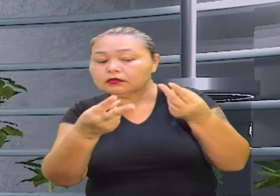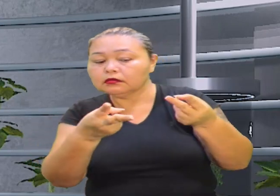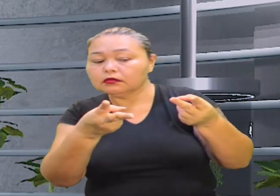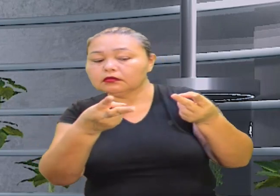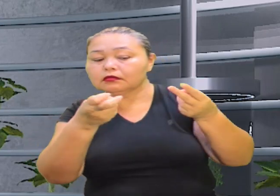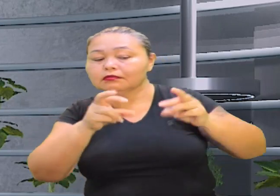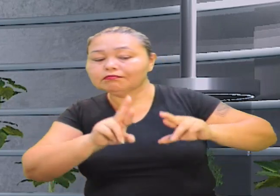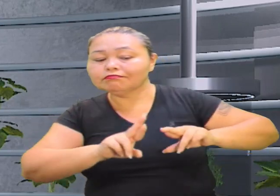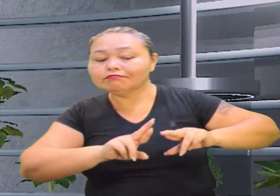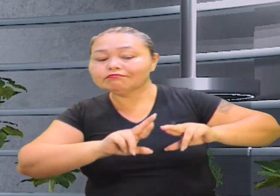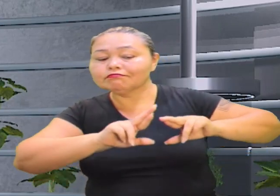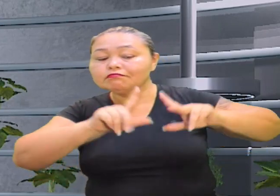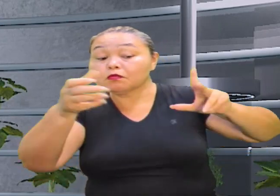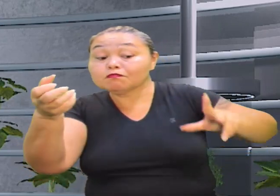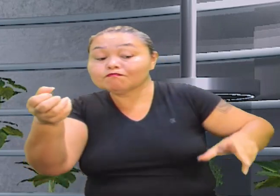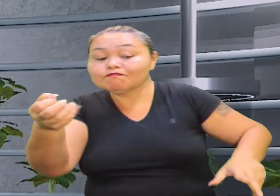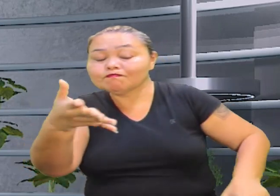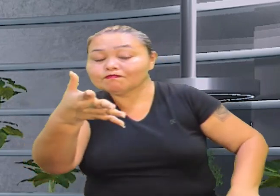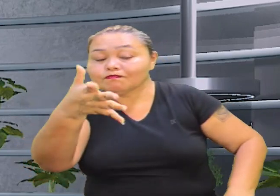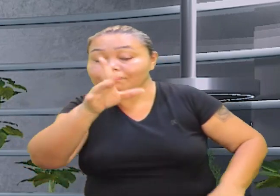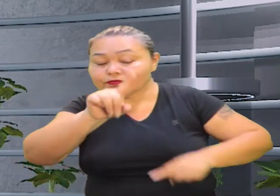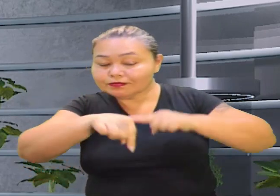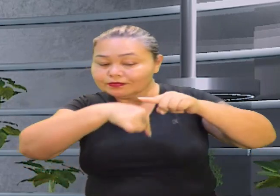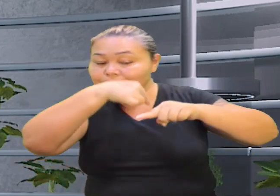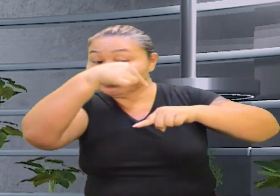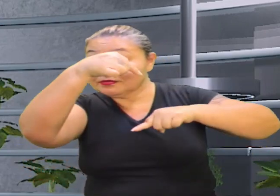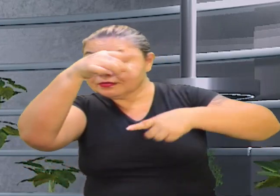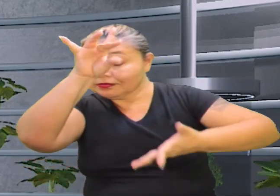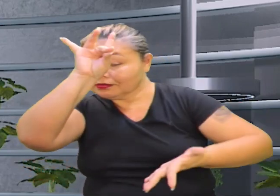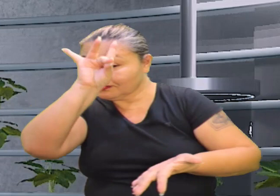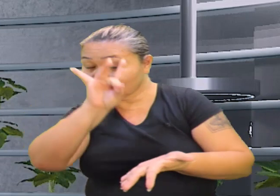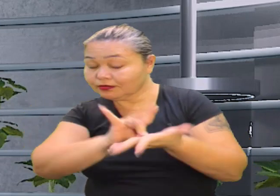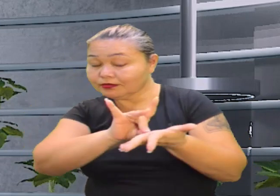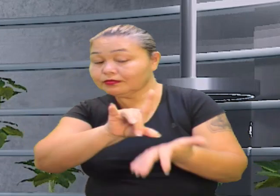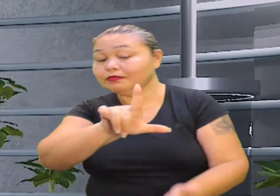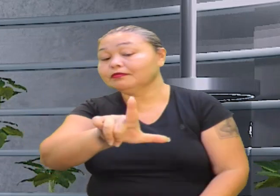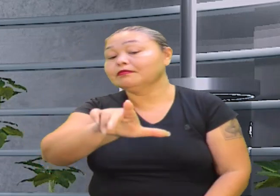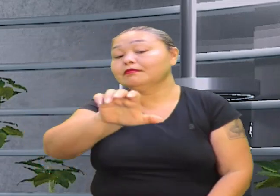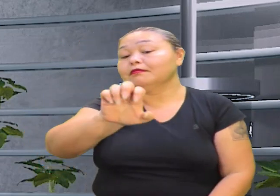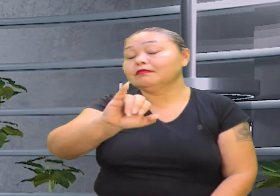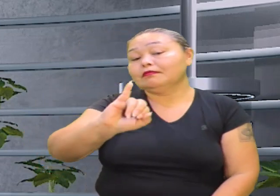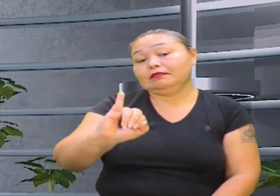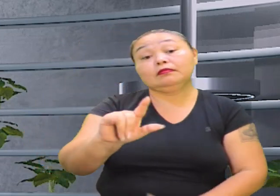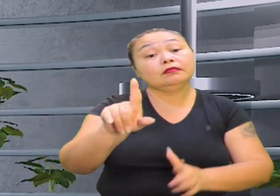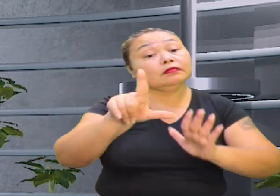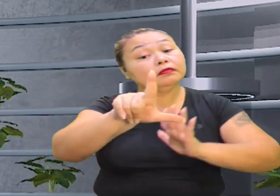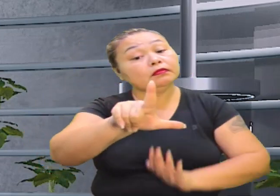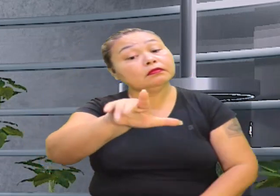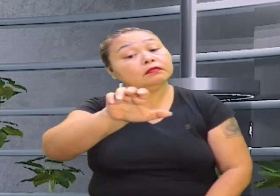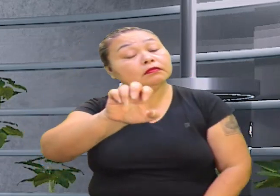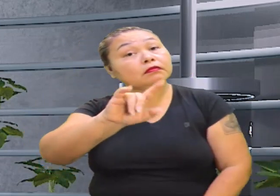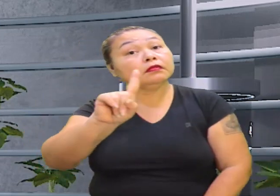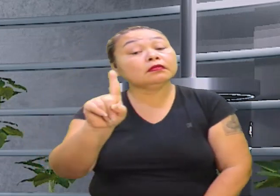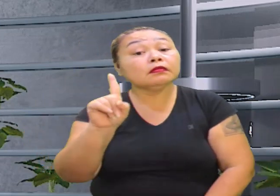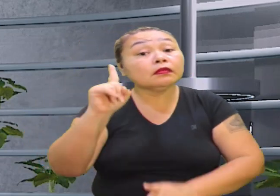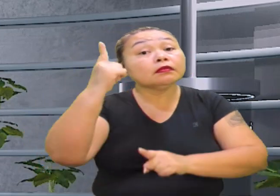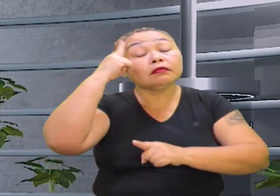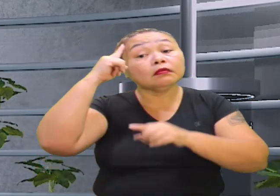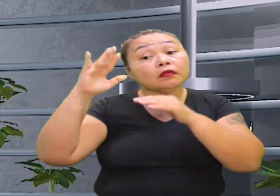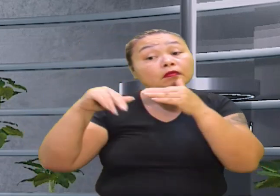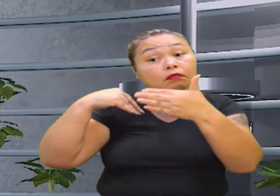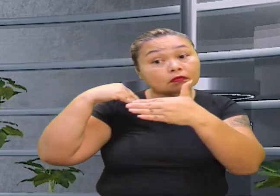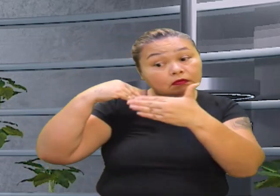algo, até se tornar lei. Na lei, pessoal, você prevê,